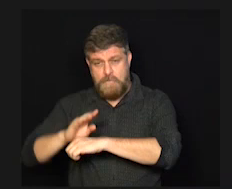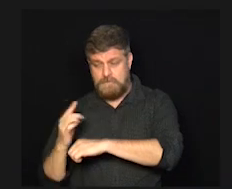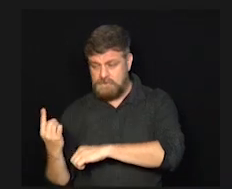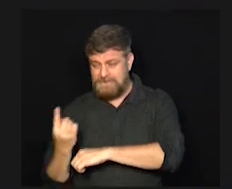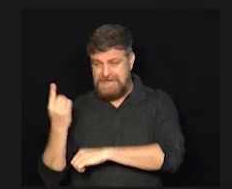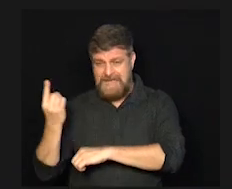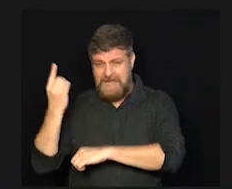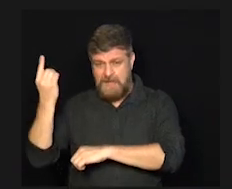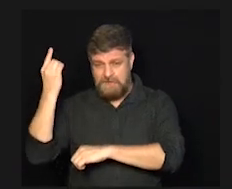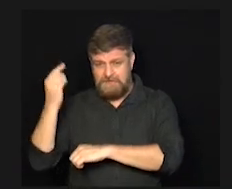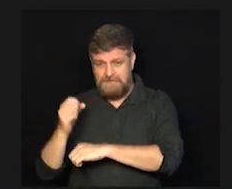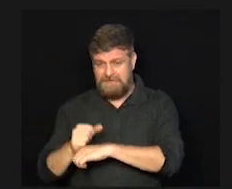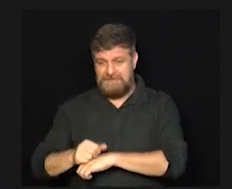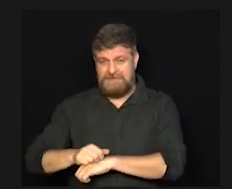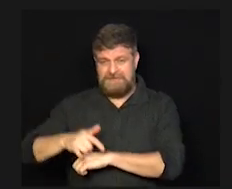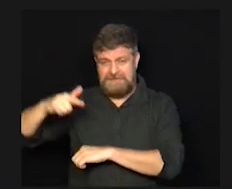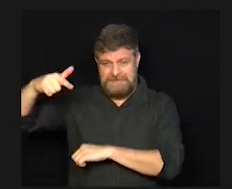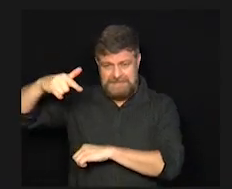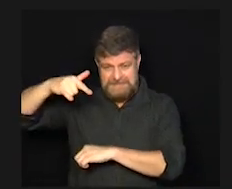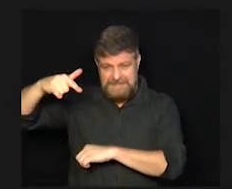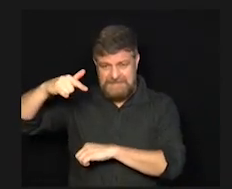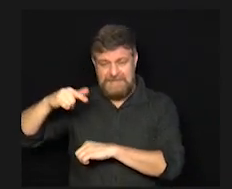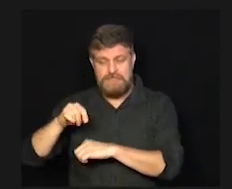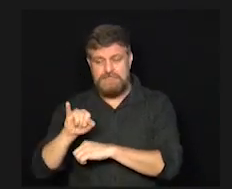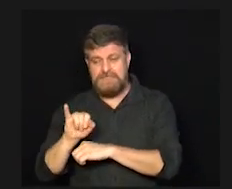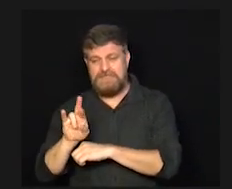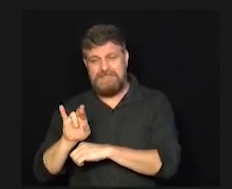Tires 4. São 4 bairros